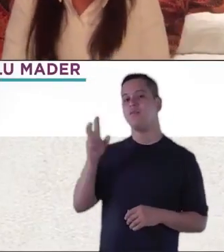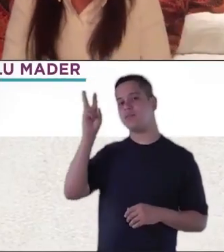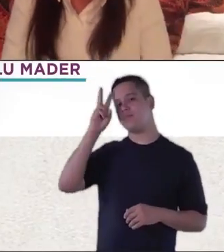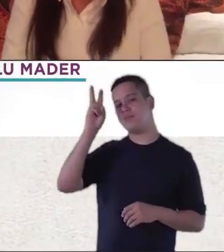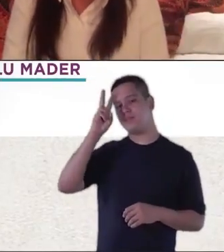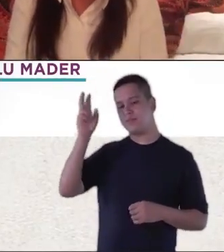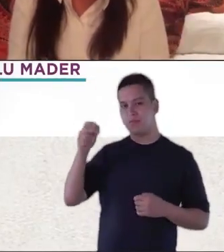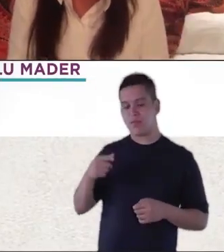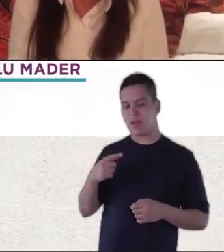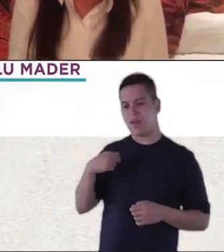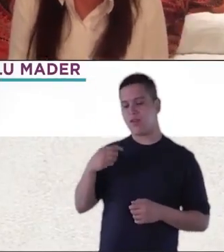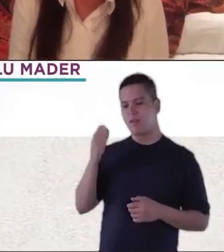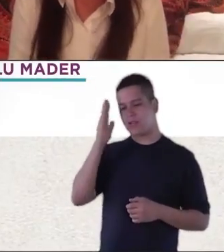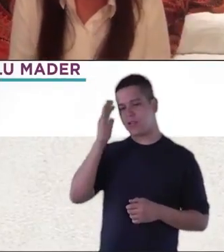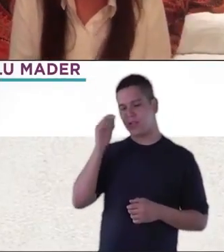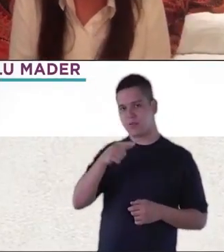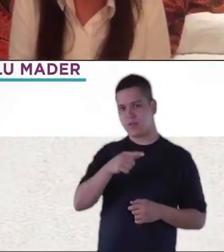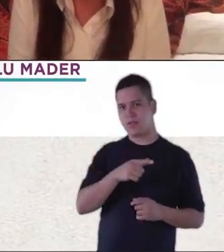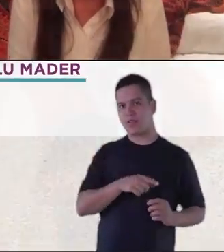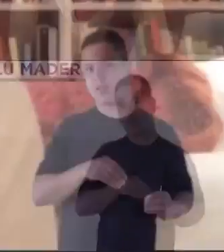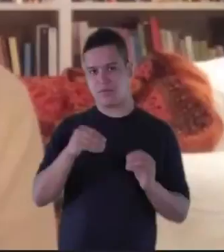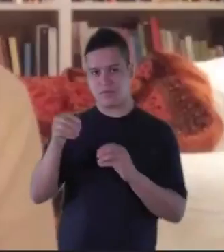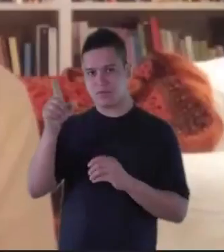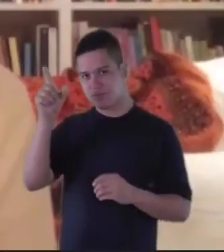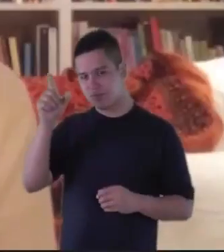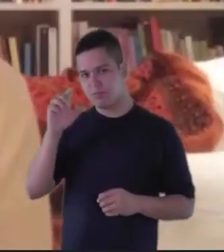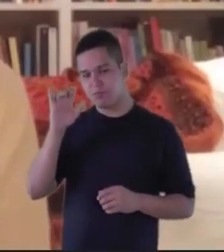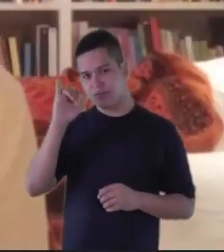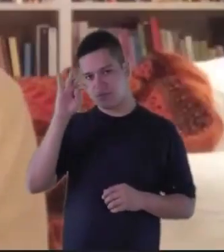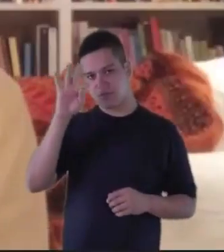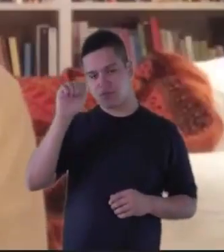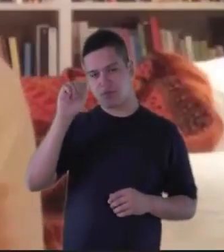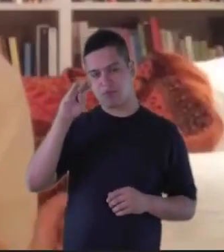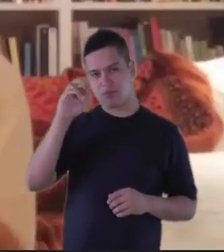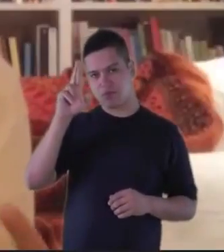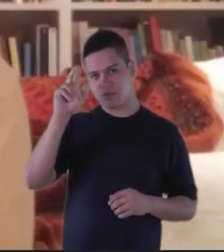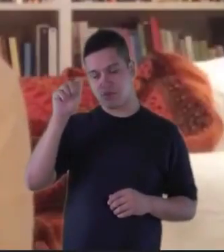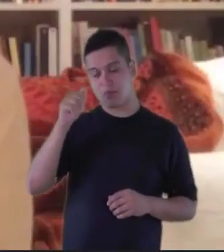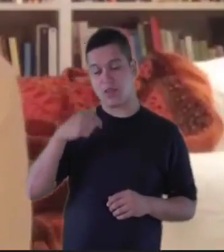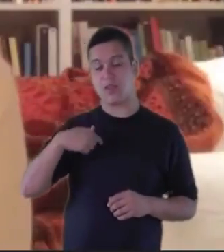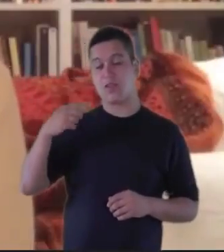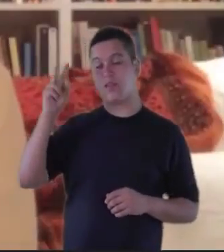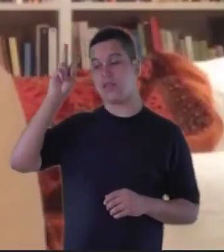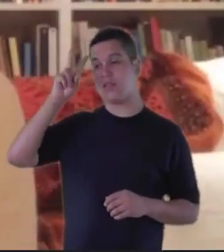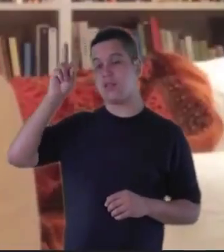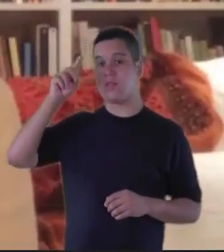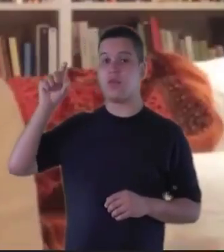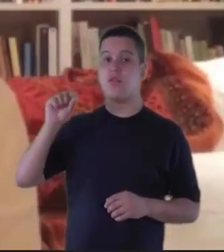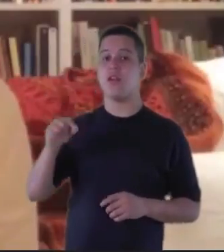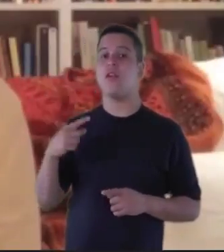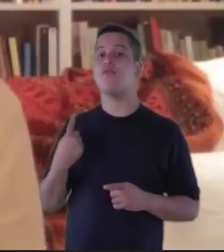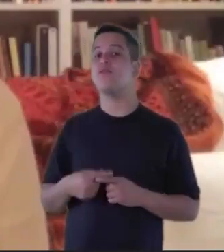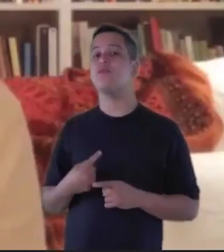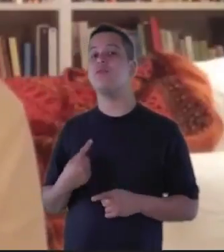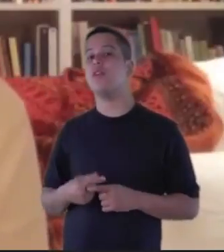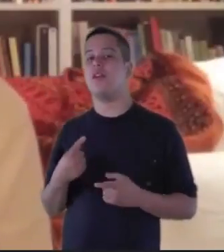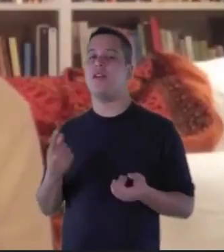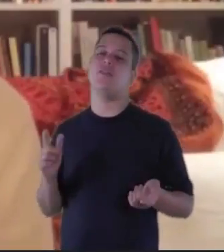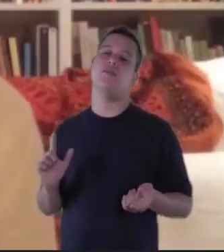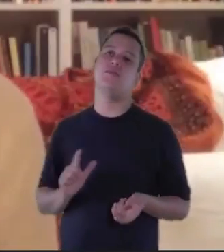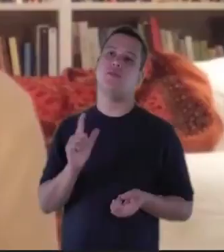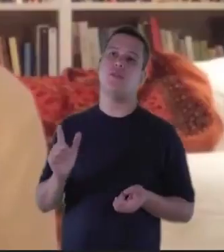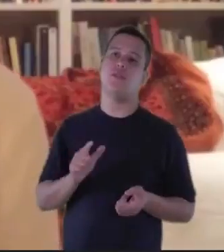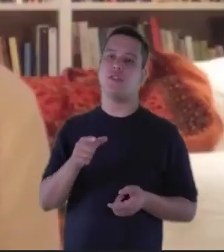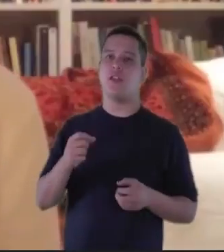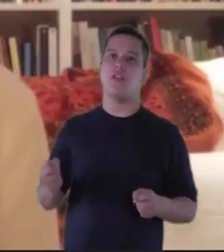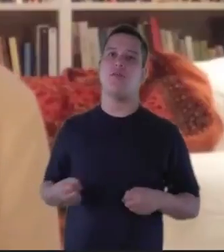Tabira, que a gente entrou em contato, eu lembrei de uma coisa, do porquê também, assim, além dele ser quem ele é, o poeta que ele